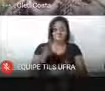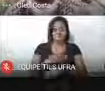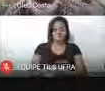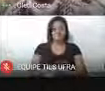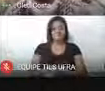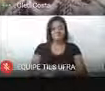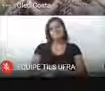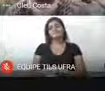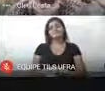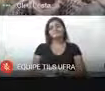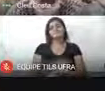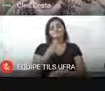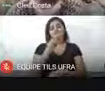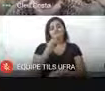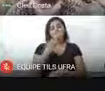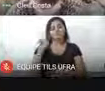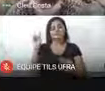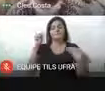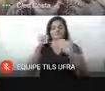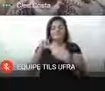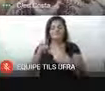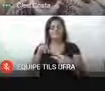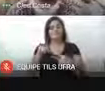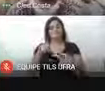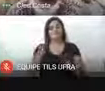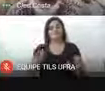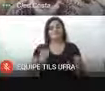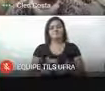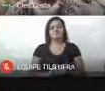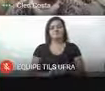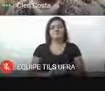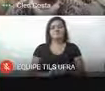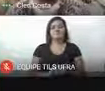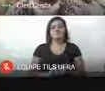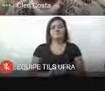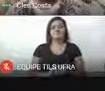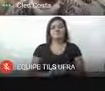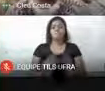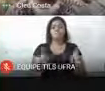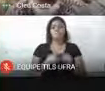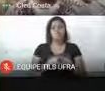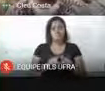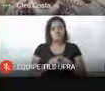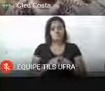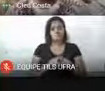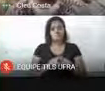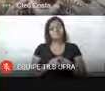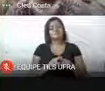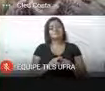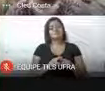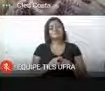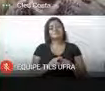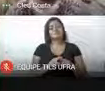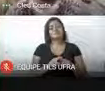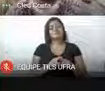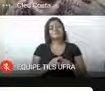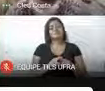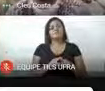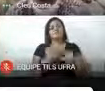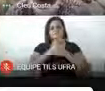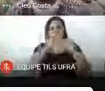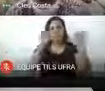É muito bom revê-la aqui entre nós. E também a professora, já deixo registrado que a professora